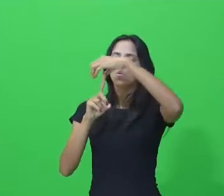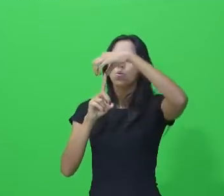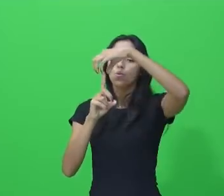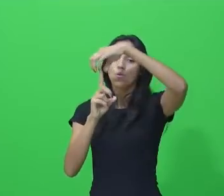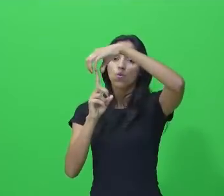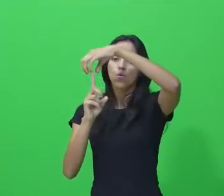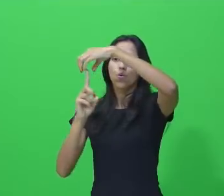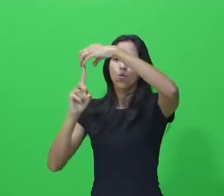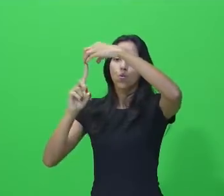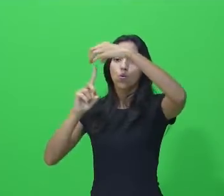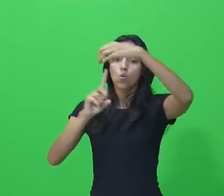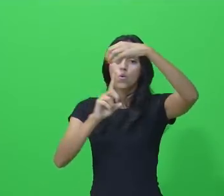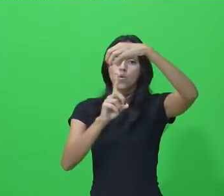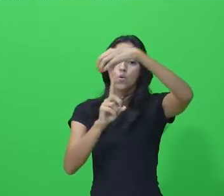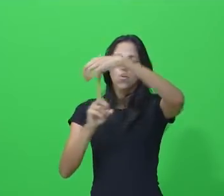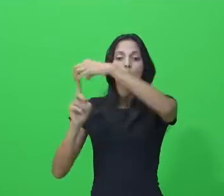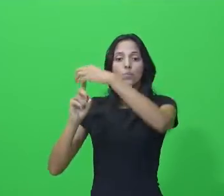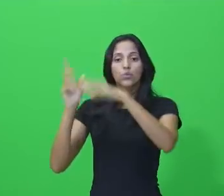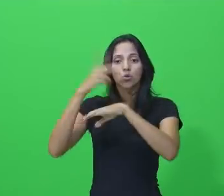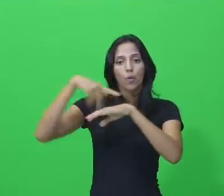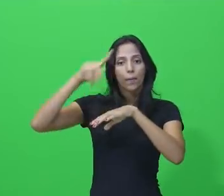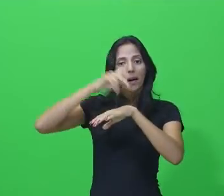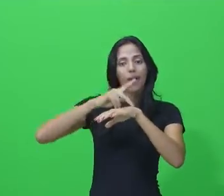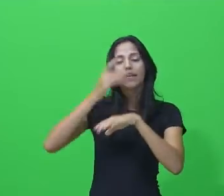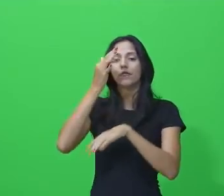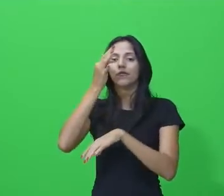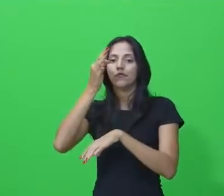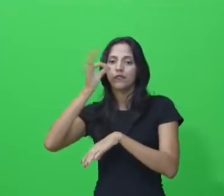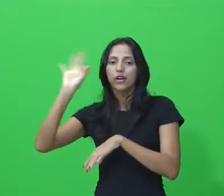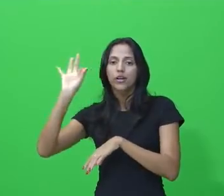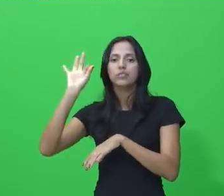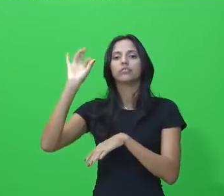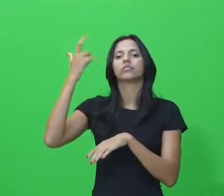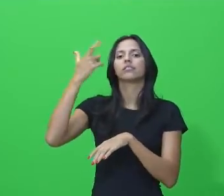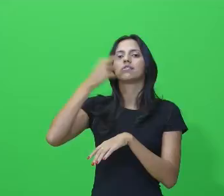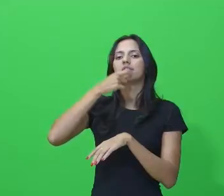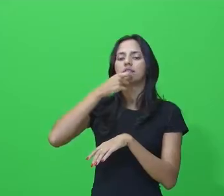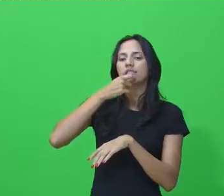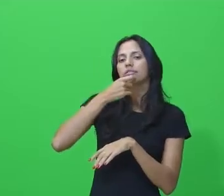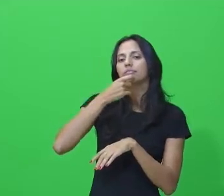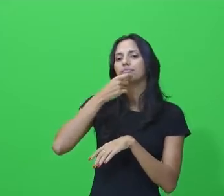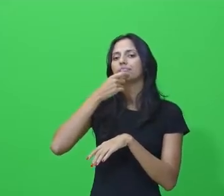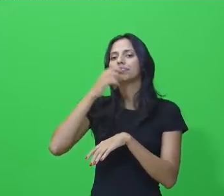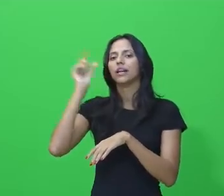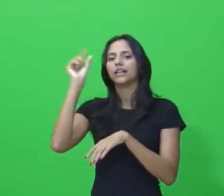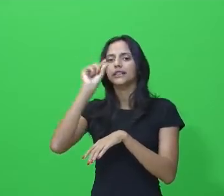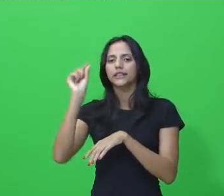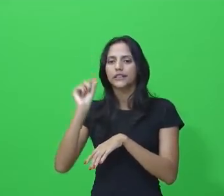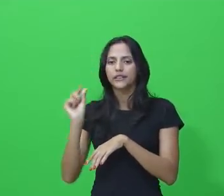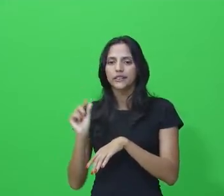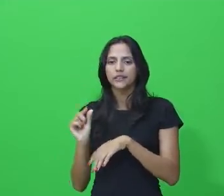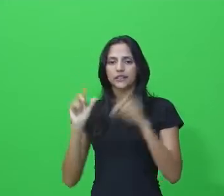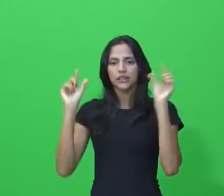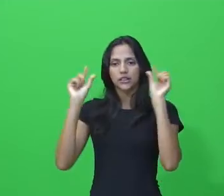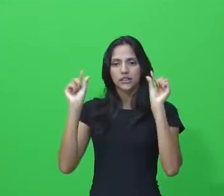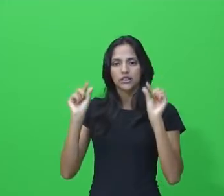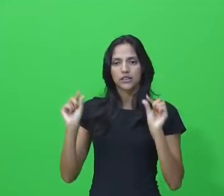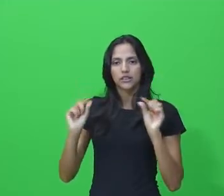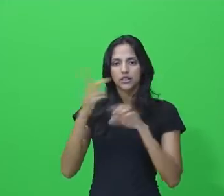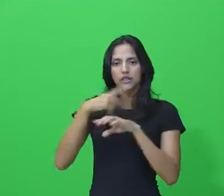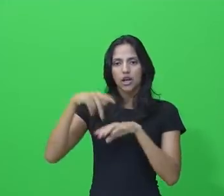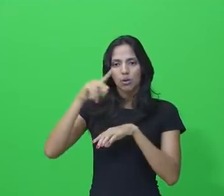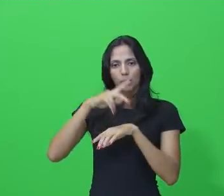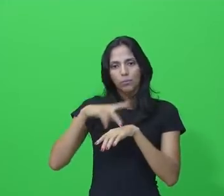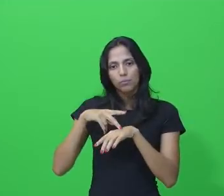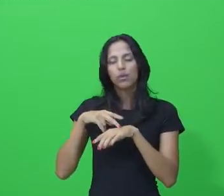Brasil, França, Argentina, Inglaterra e Itália, para a medição do comportamento da camada de ozônio, e